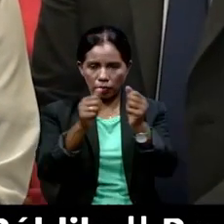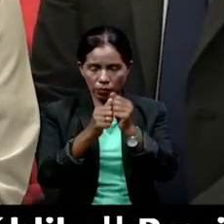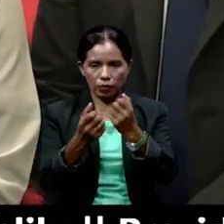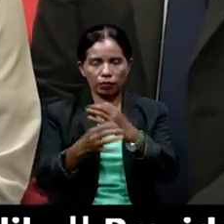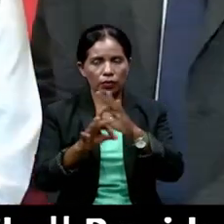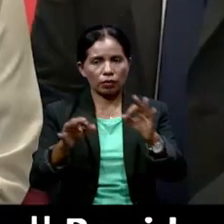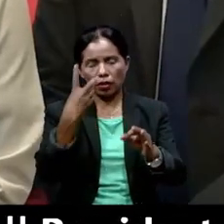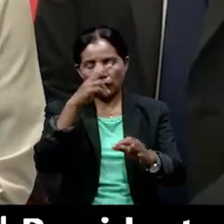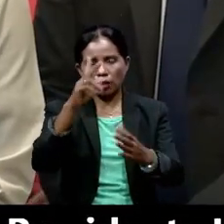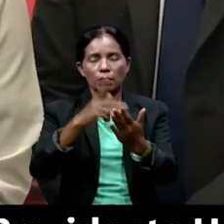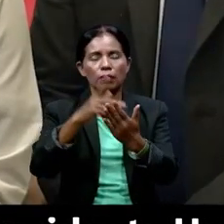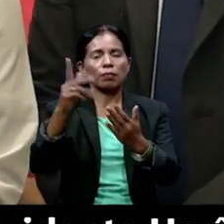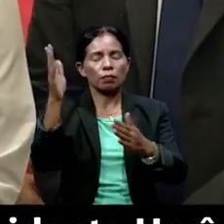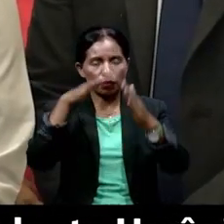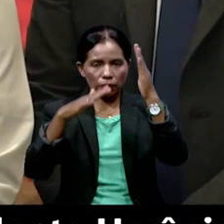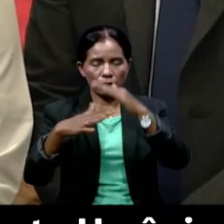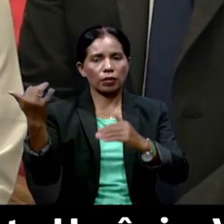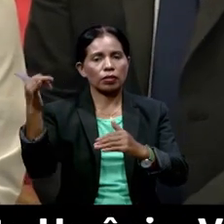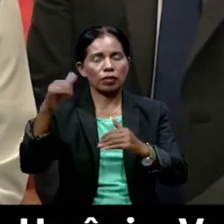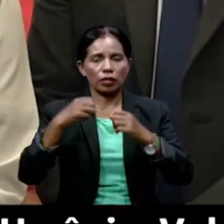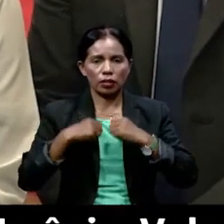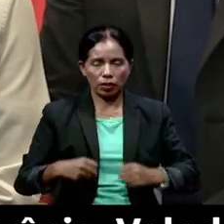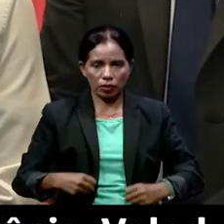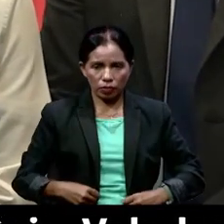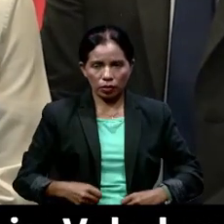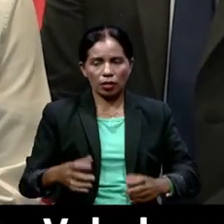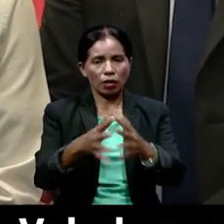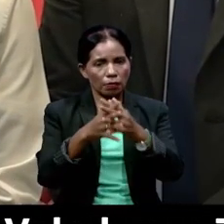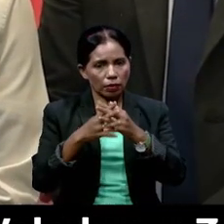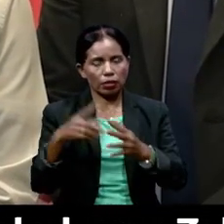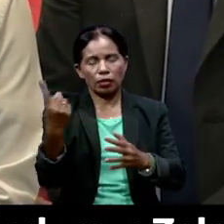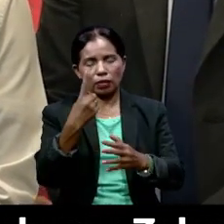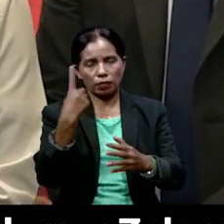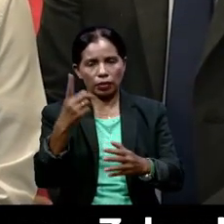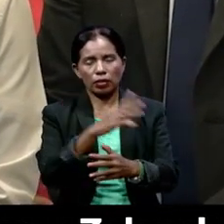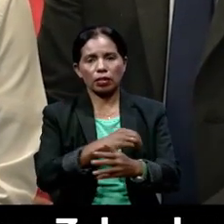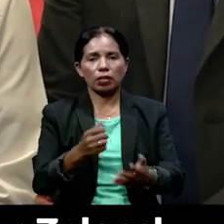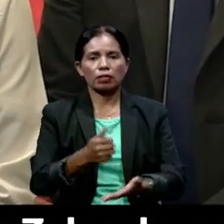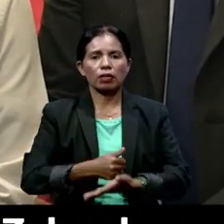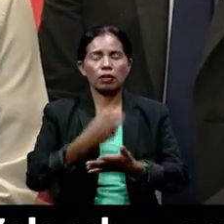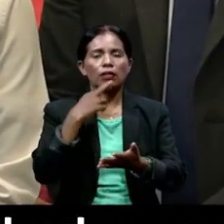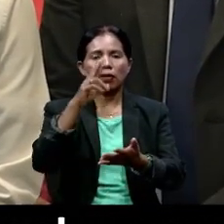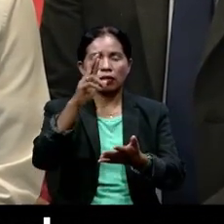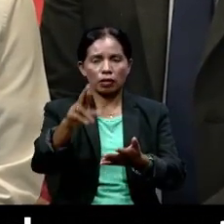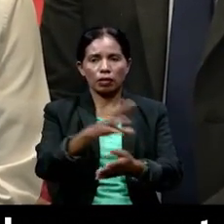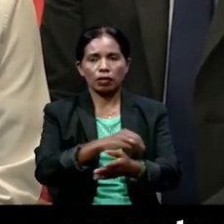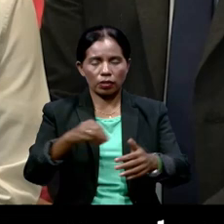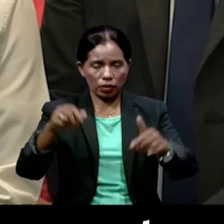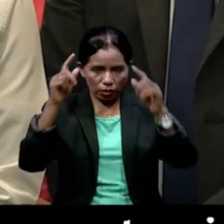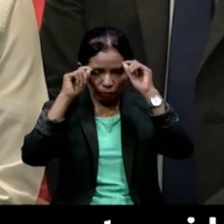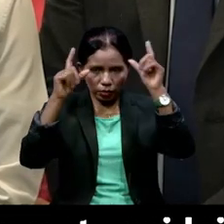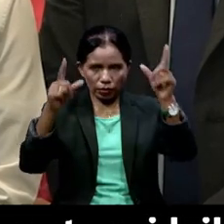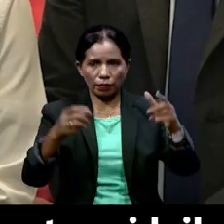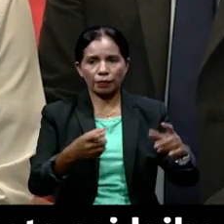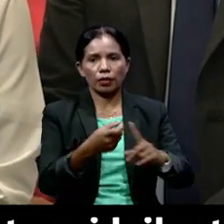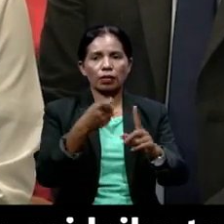dihare problema sira iha setor Saudi. Estados Unidos na fatin dedicado a tu responde ba desafio desenvolvimento Timor-Leste nian